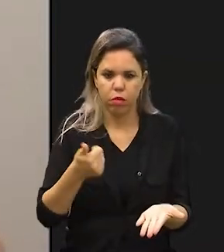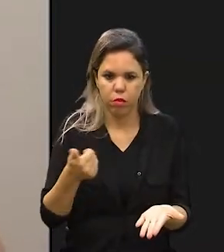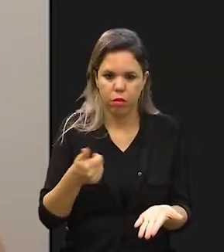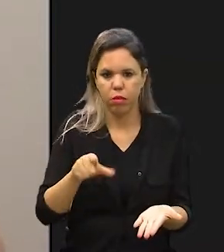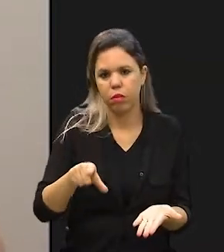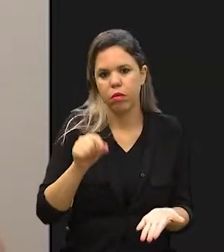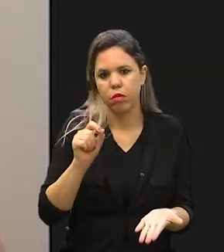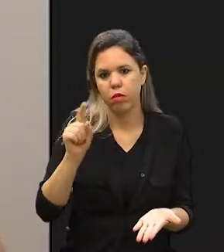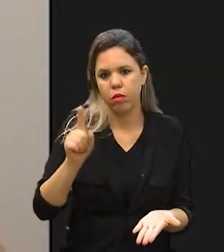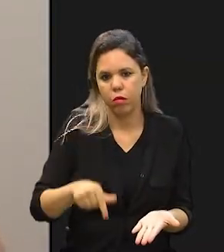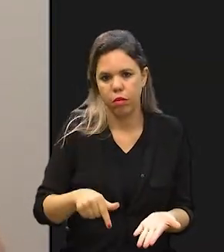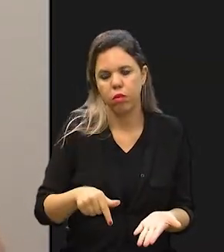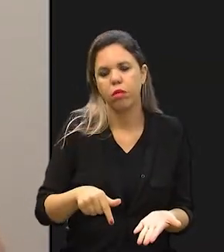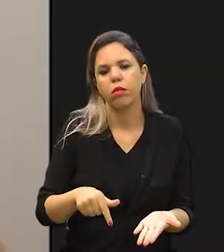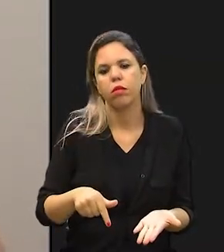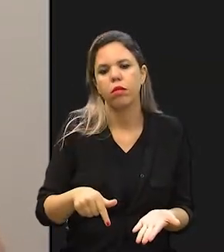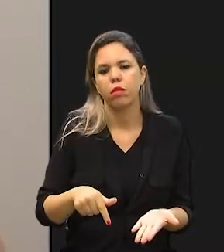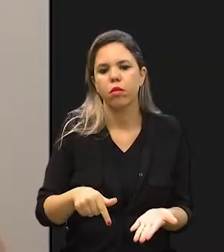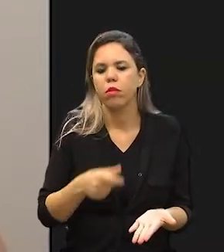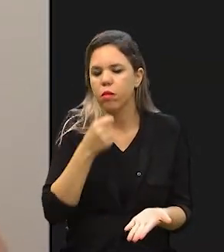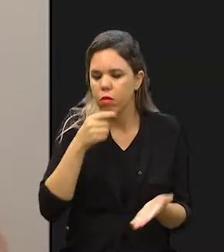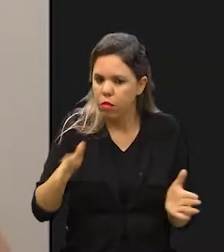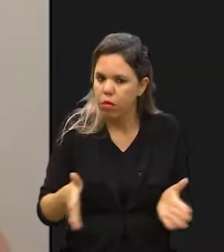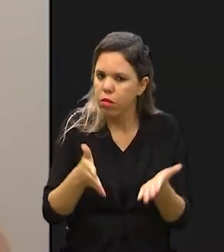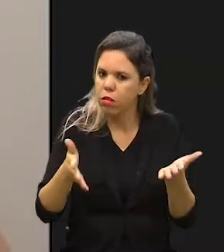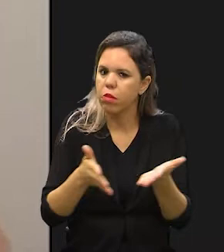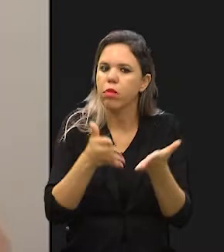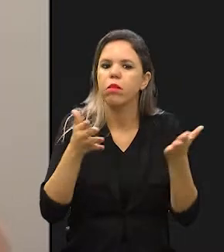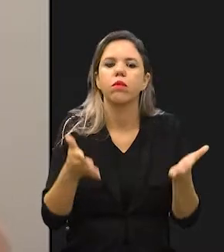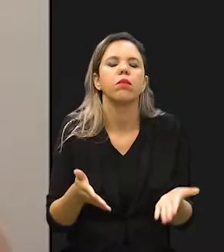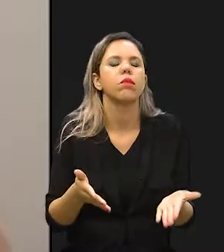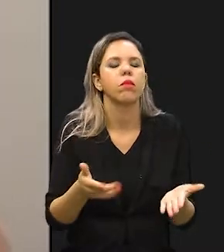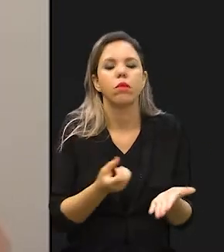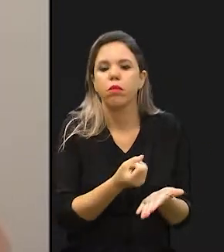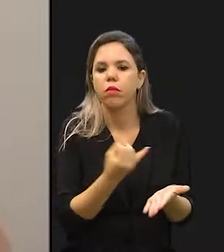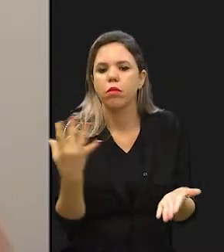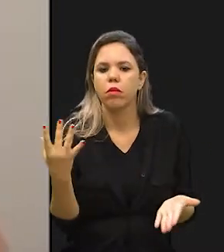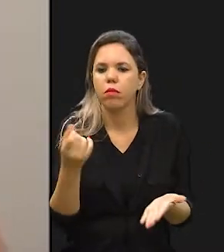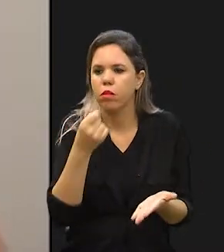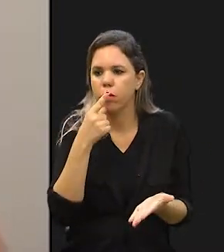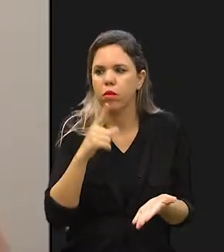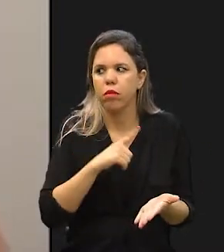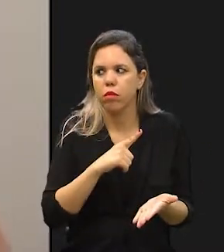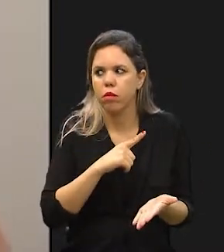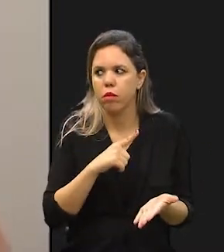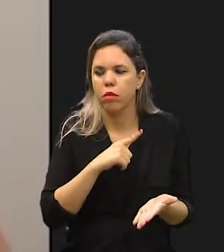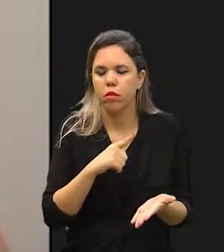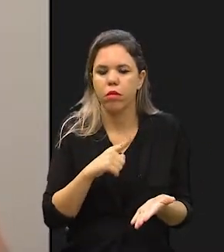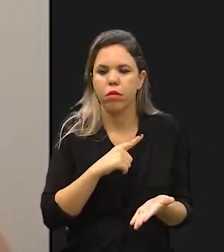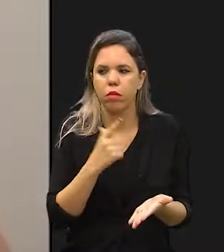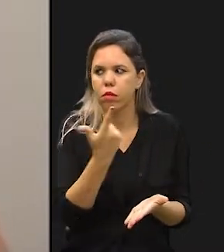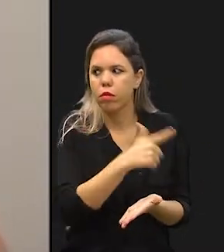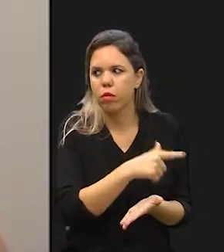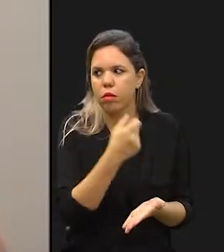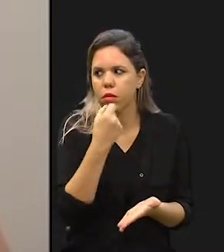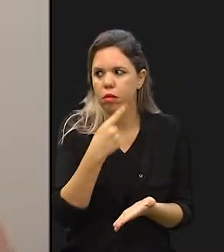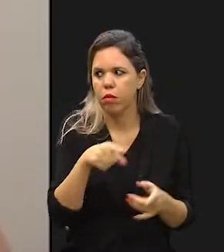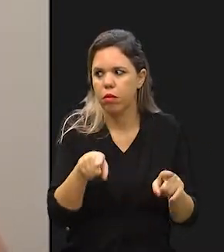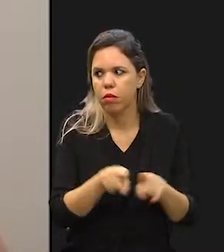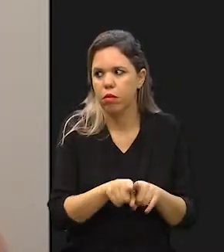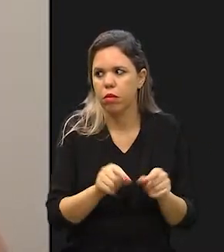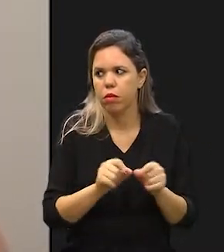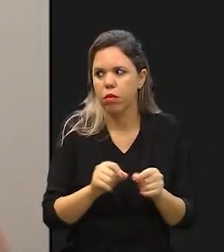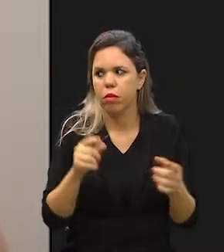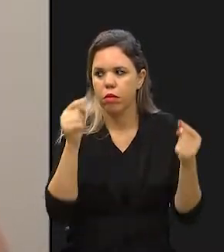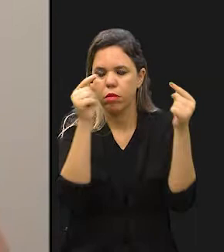primeira escolha é ainda os psicoestimulantes, que nós chamamos, que é uma classe de medicação que nós temos, mas nós temos outras medicações que também